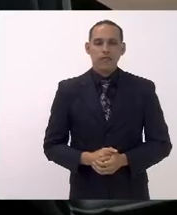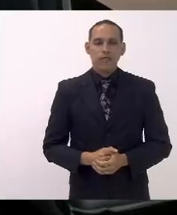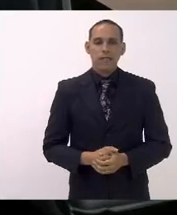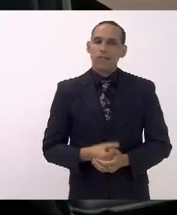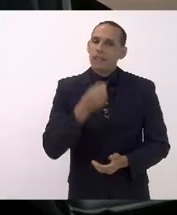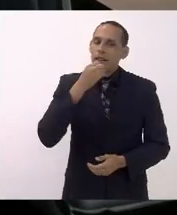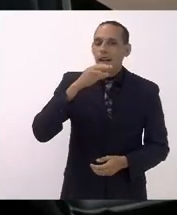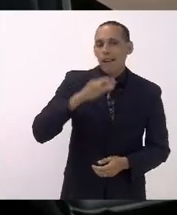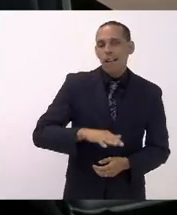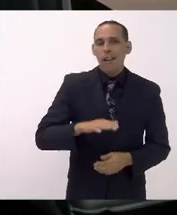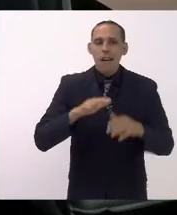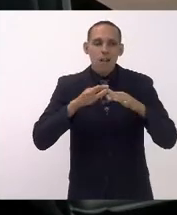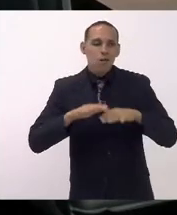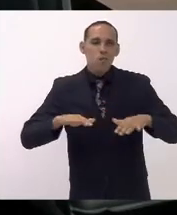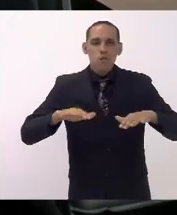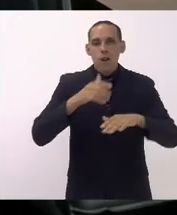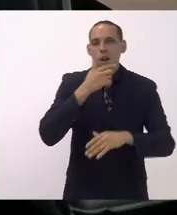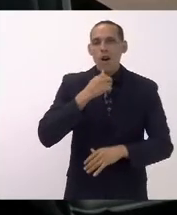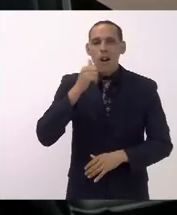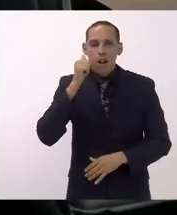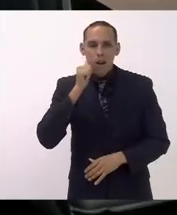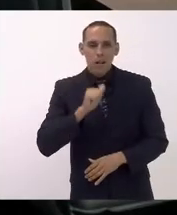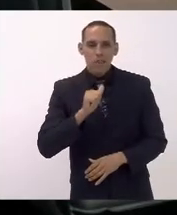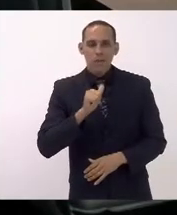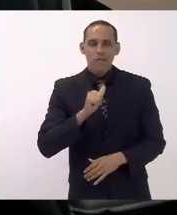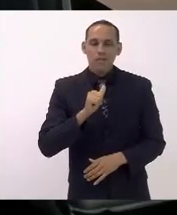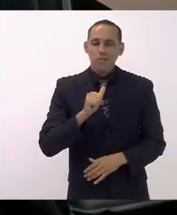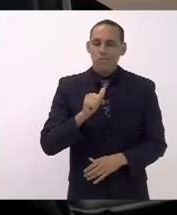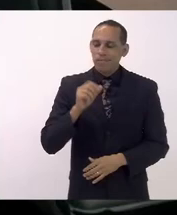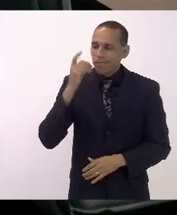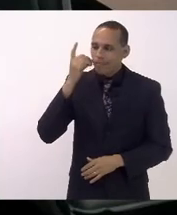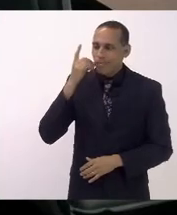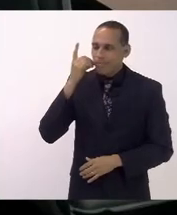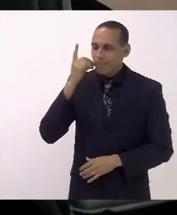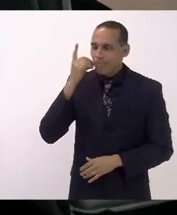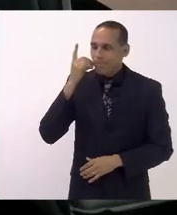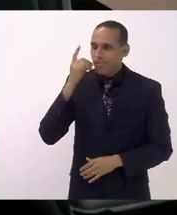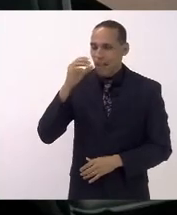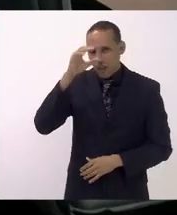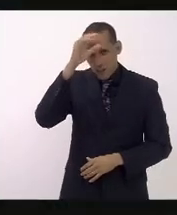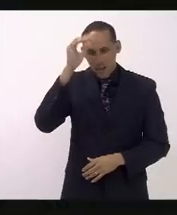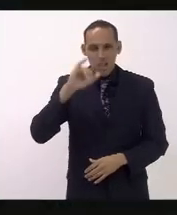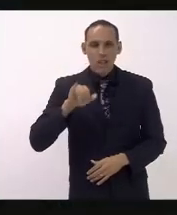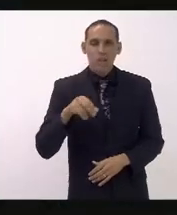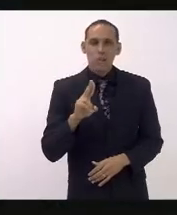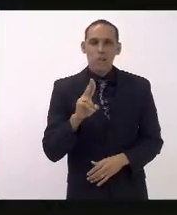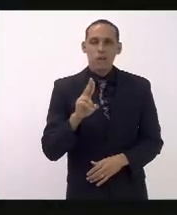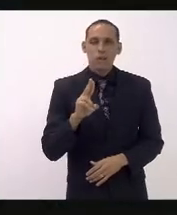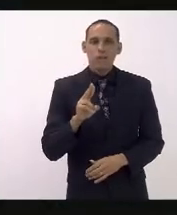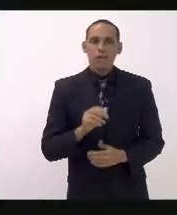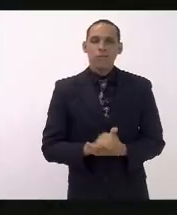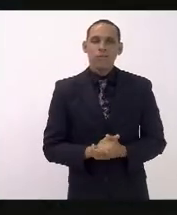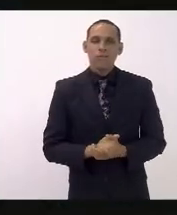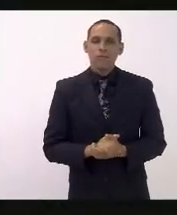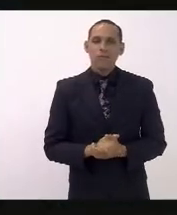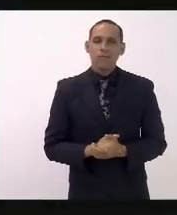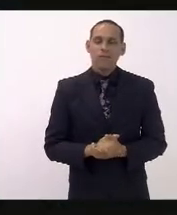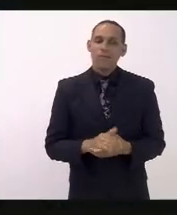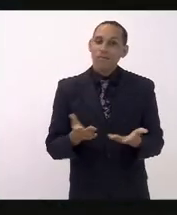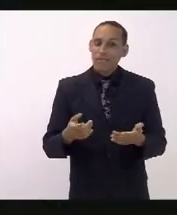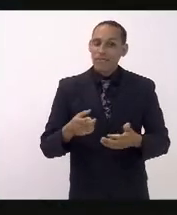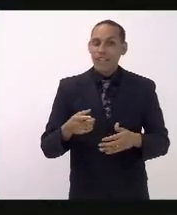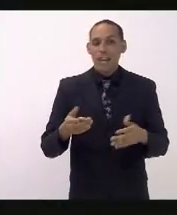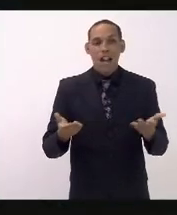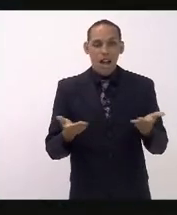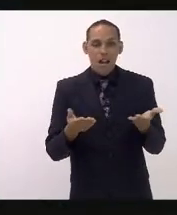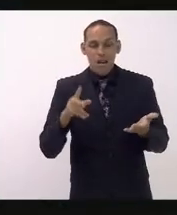Boa tarde a todos e a todas. Boa tarde, nobre deputada Tia Ju, né, que ora preside esse expediente